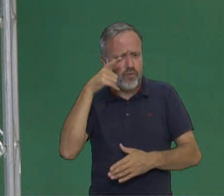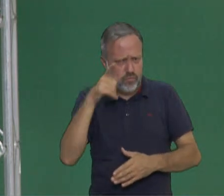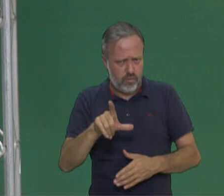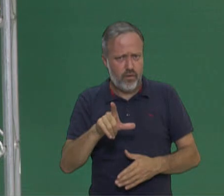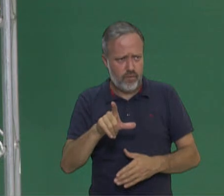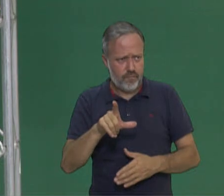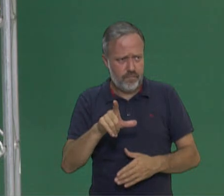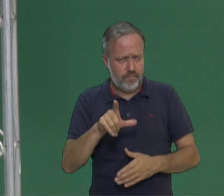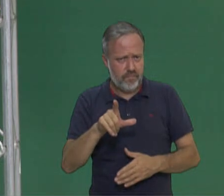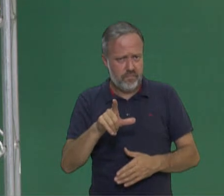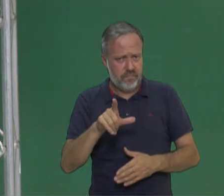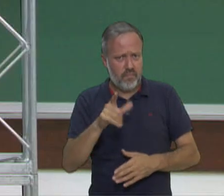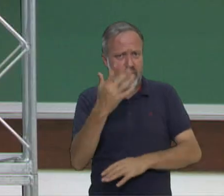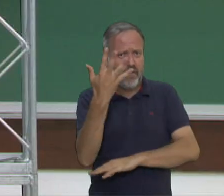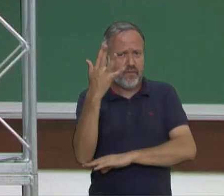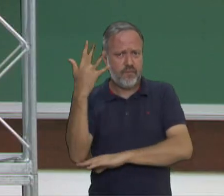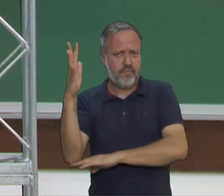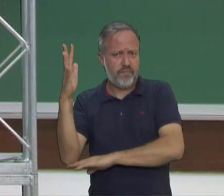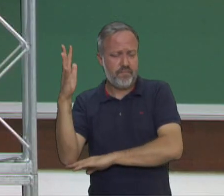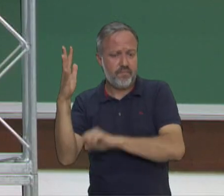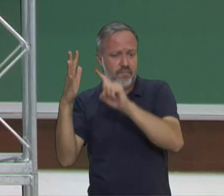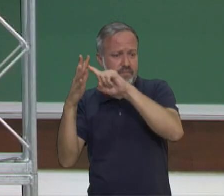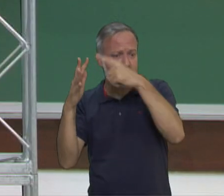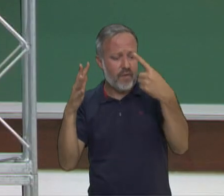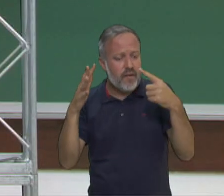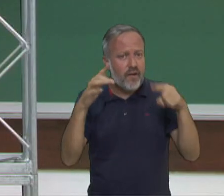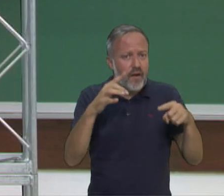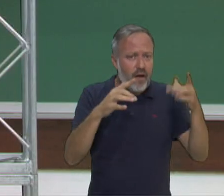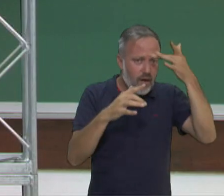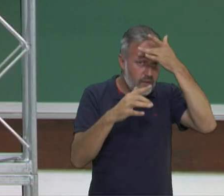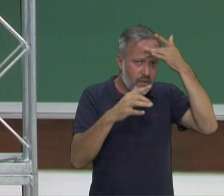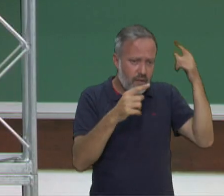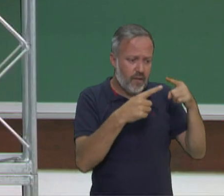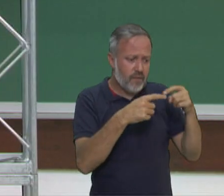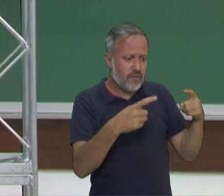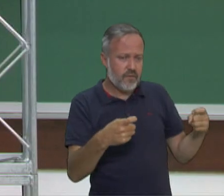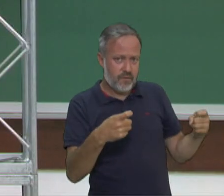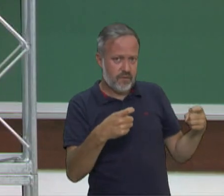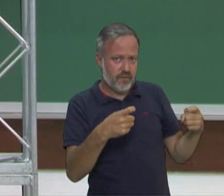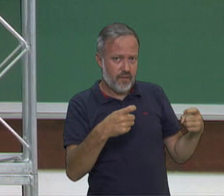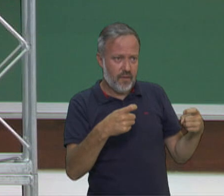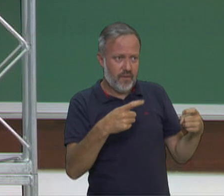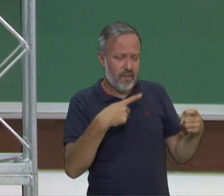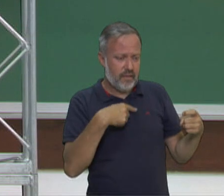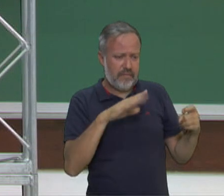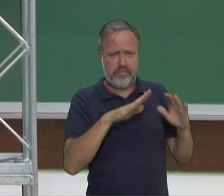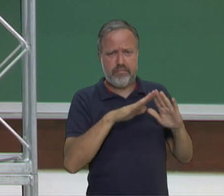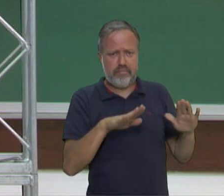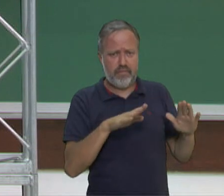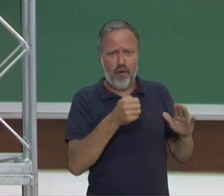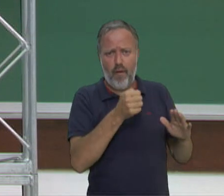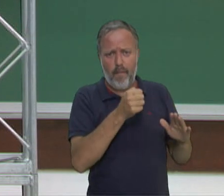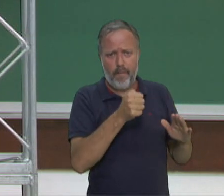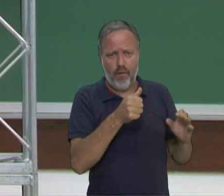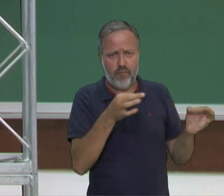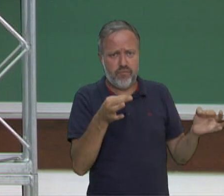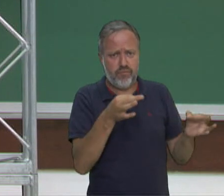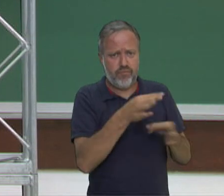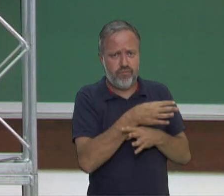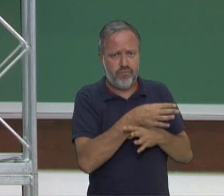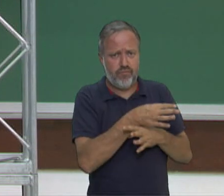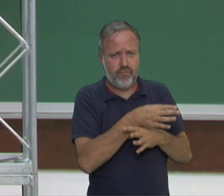A natureza cria, o ser humano aprendeu maneiras de criar também. O problema é que eles são elementos geralmente instáveis, duram poucos